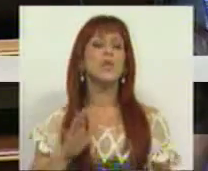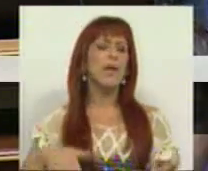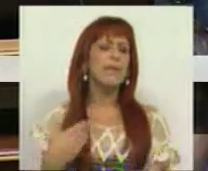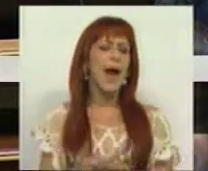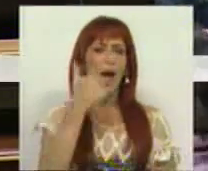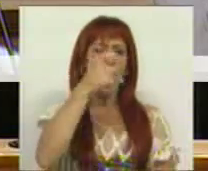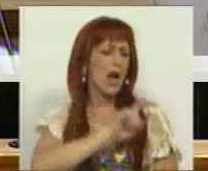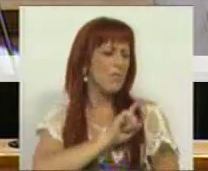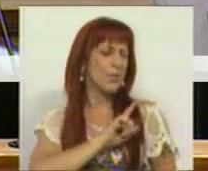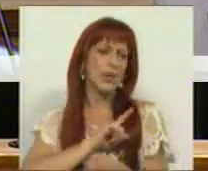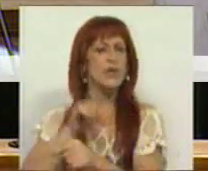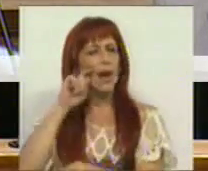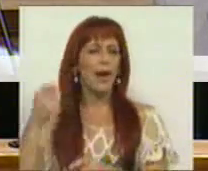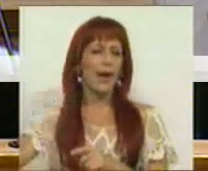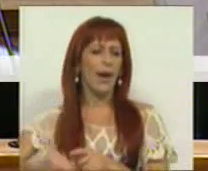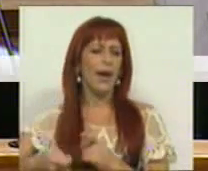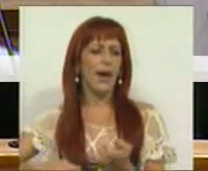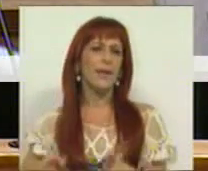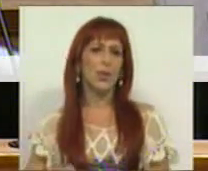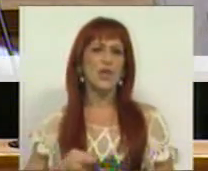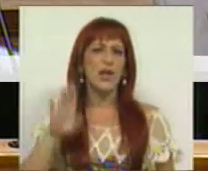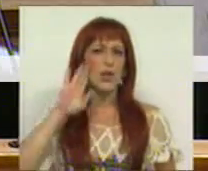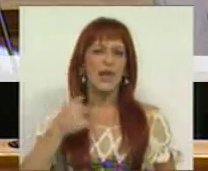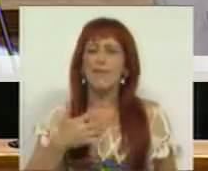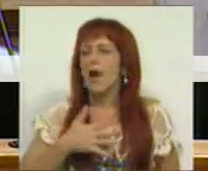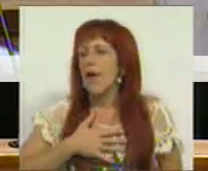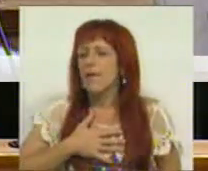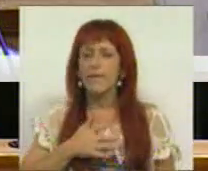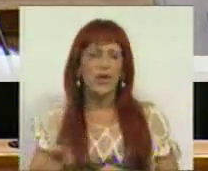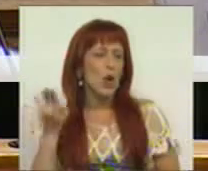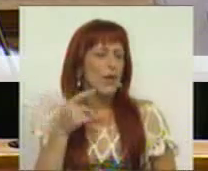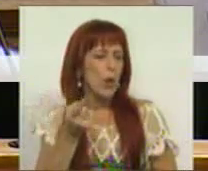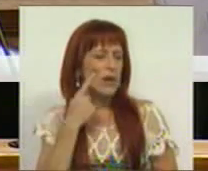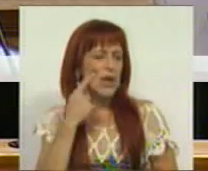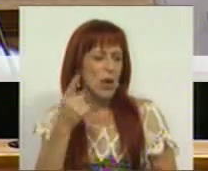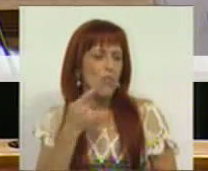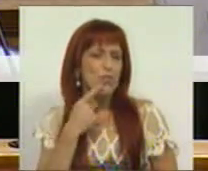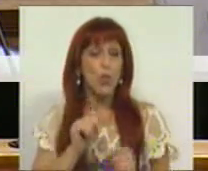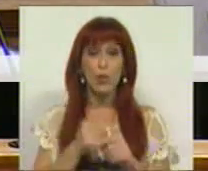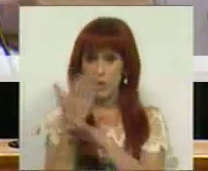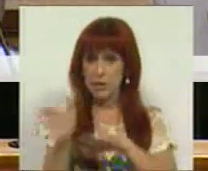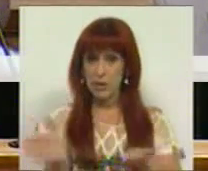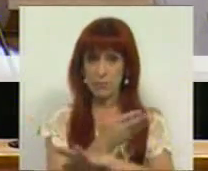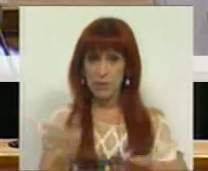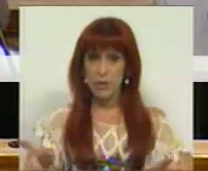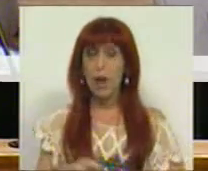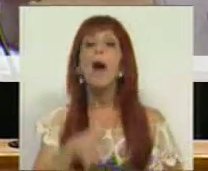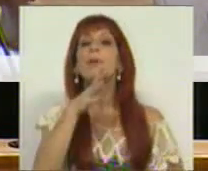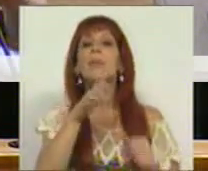consignar aos privados uma renda garantida. E como eu sei que apreciam muito e que vão ouvir com muita atenção as declarações